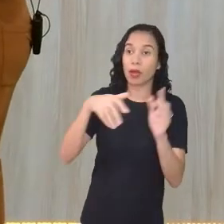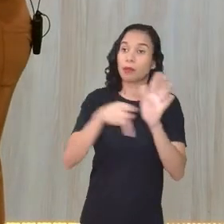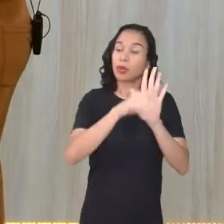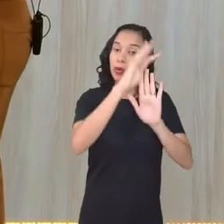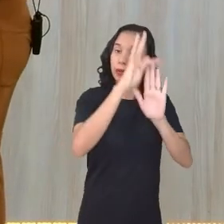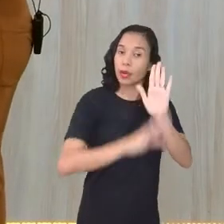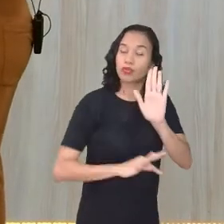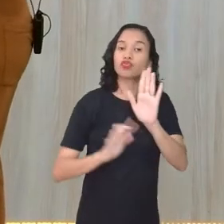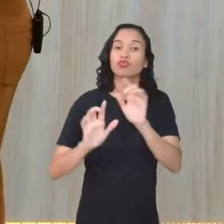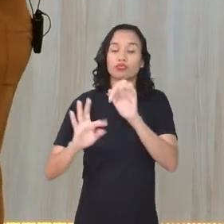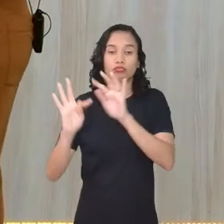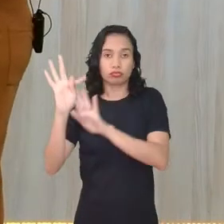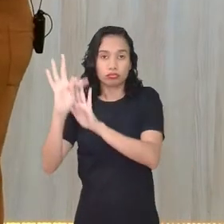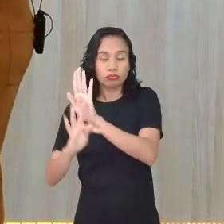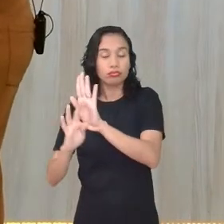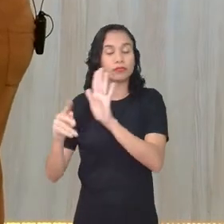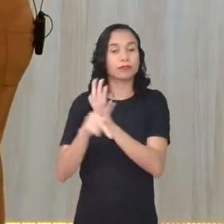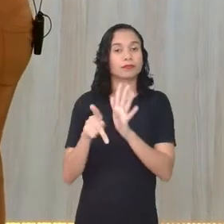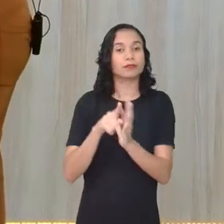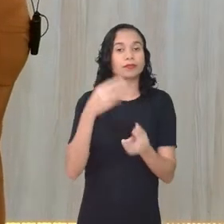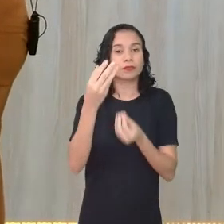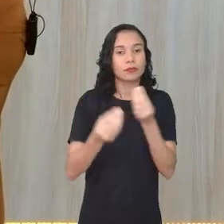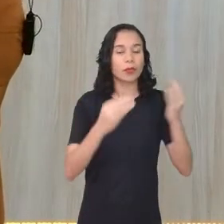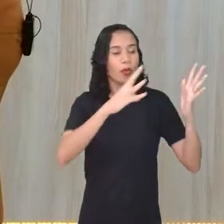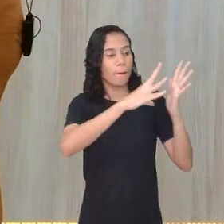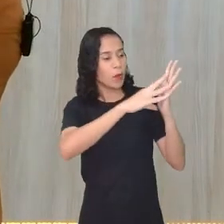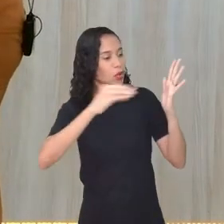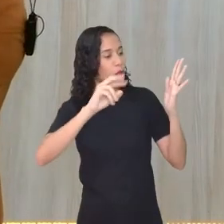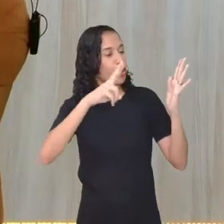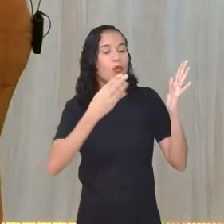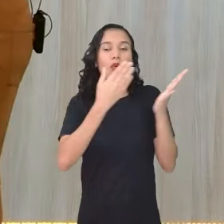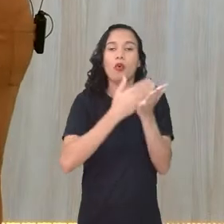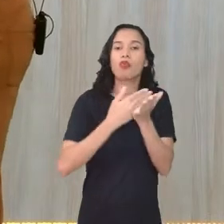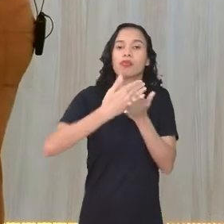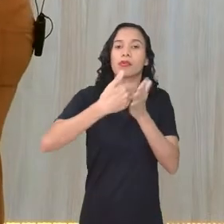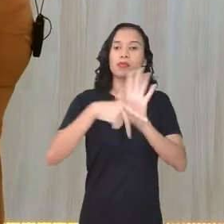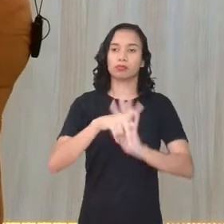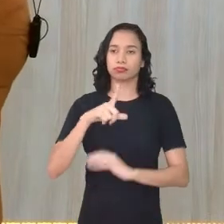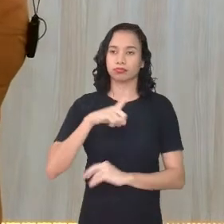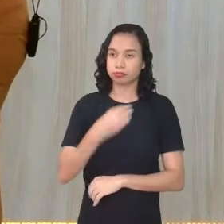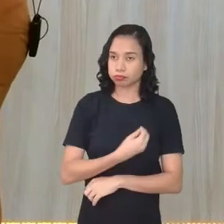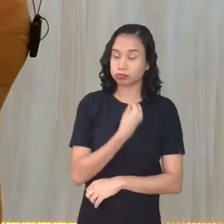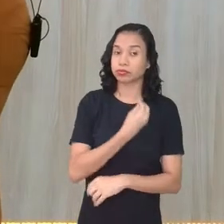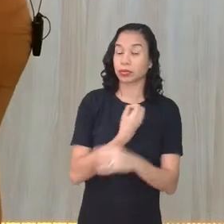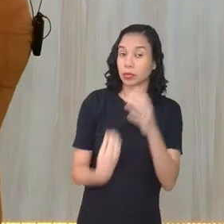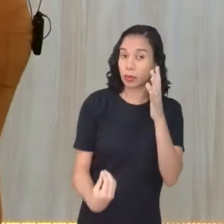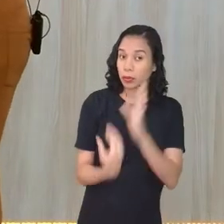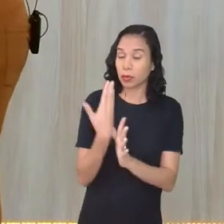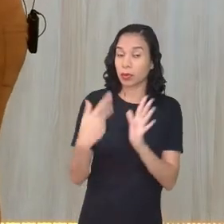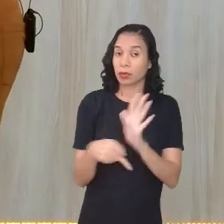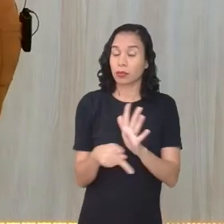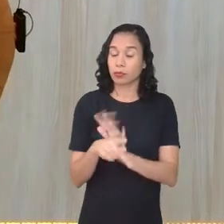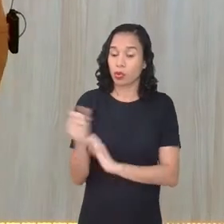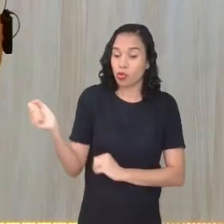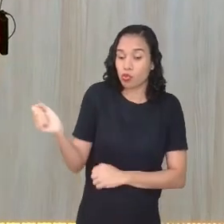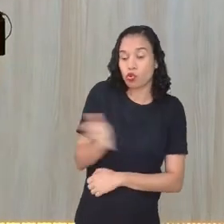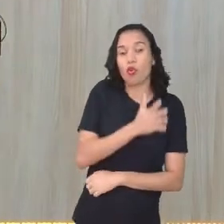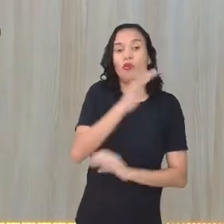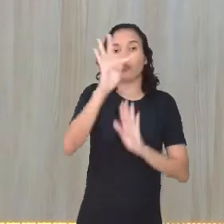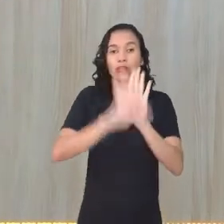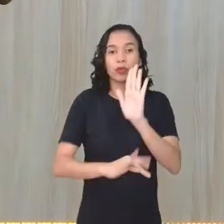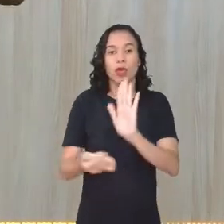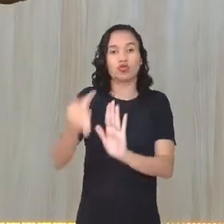texto sobre o outro que o toma como modelo ou ponto de partida e que gera a atualização do